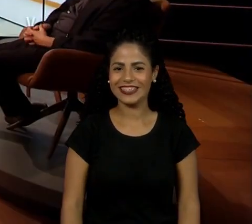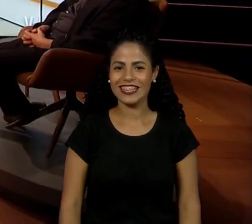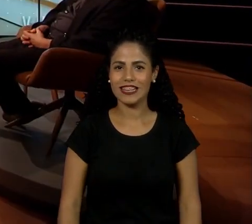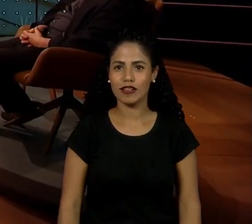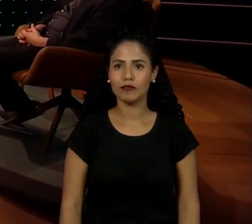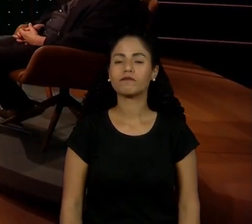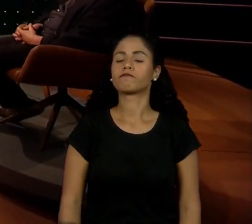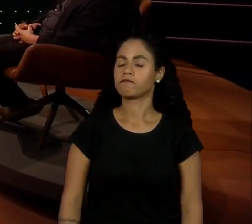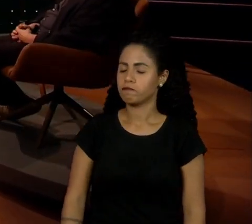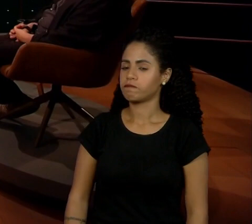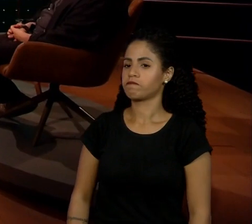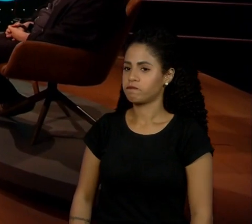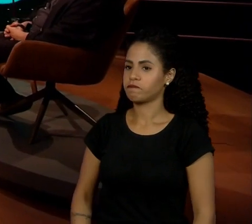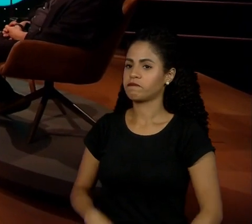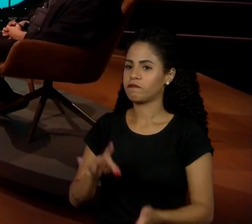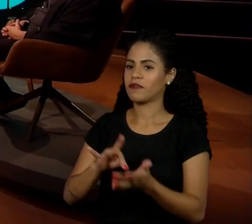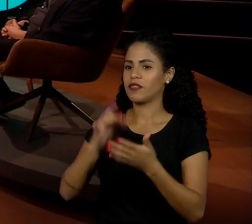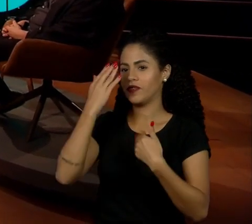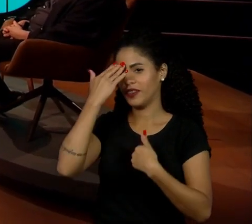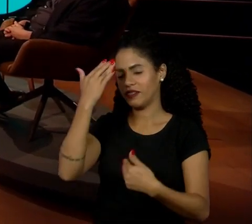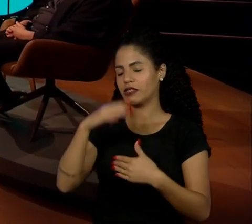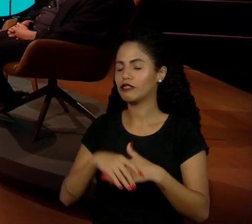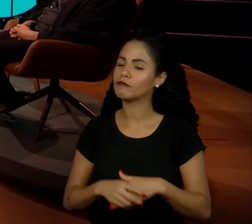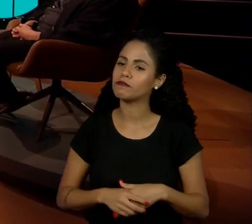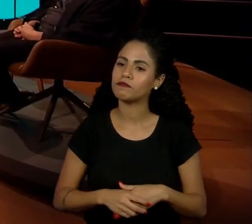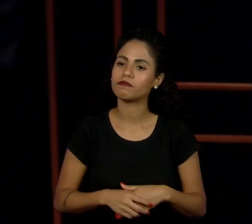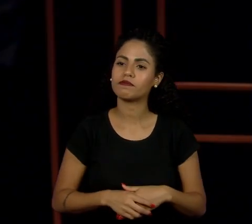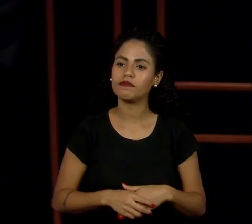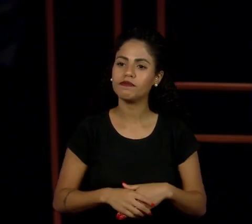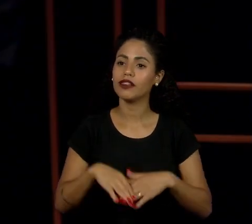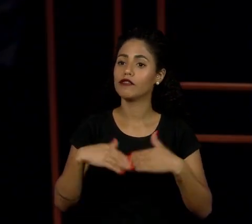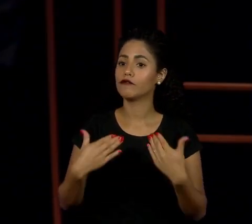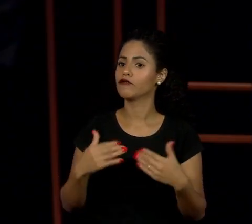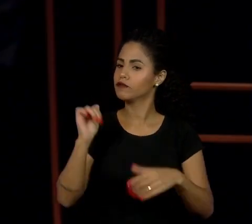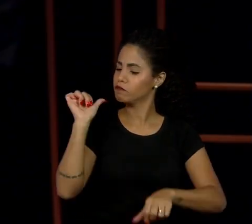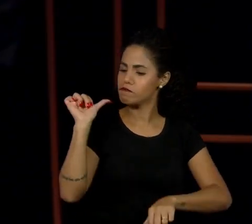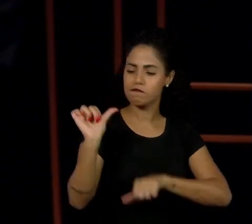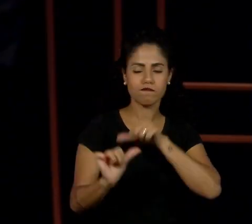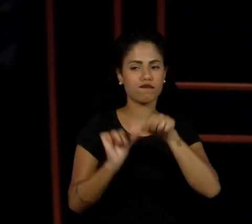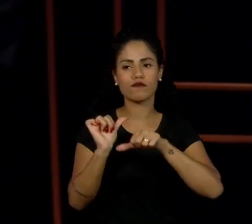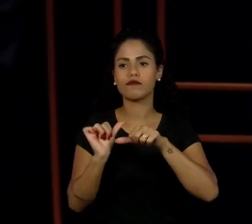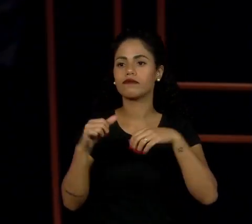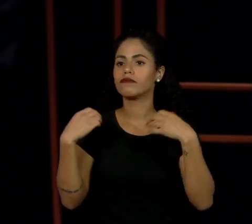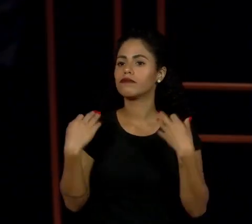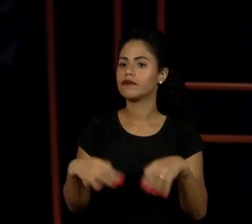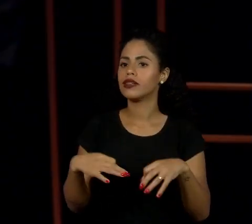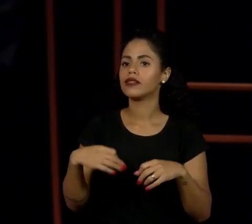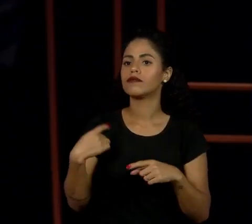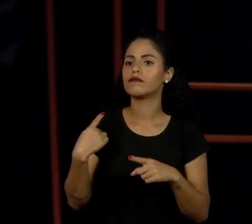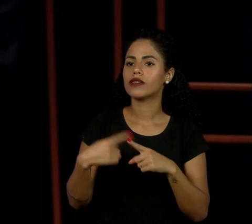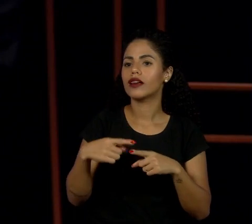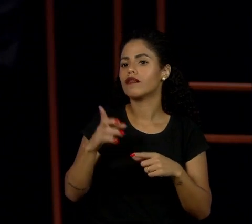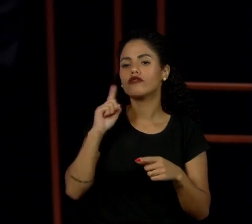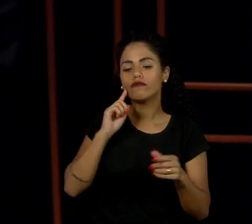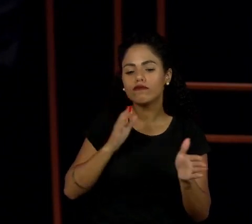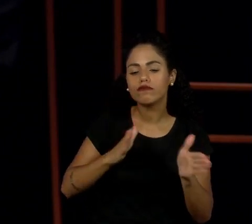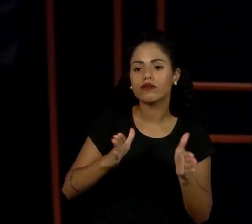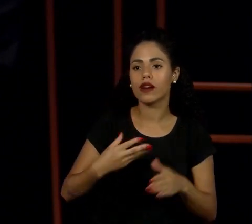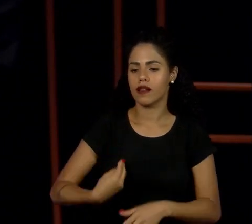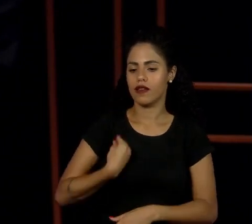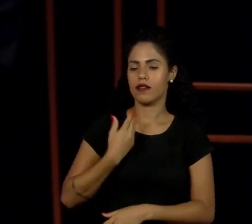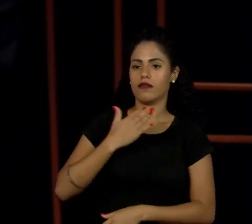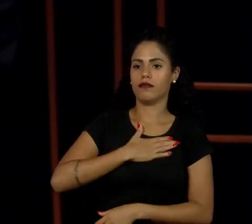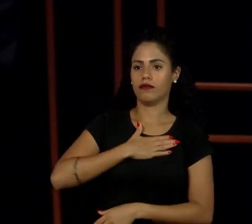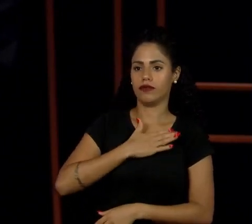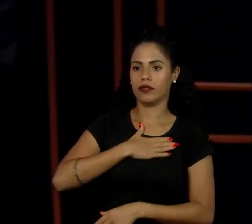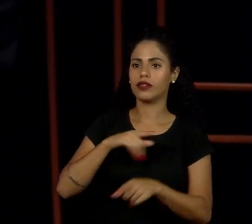Pois é, obrigado, Maitê. Realmente foi revolucionário mesmo esse trabalho. Ele foi um marco divisor na minha vida